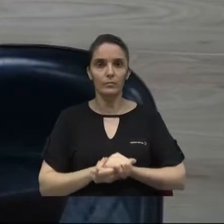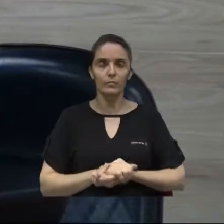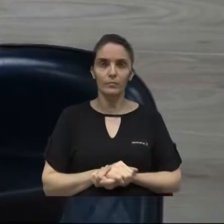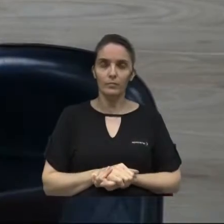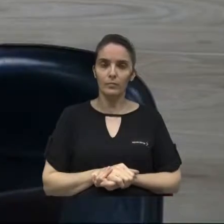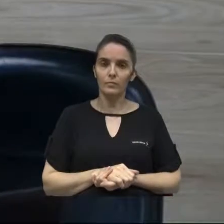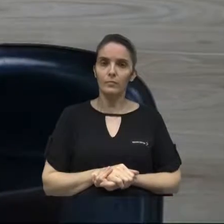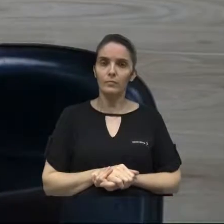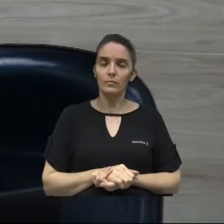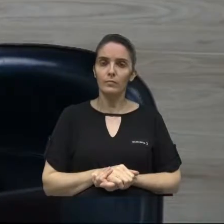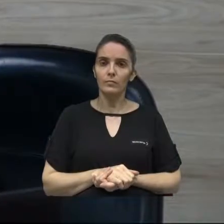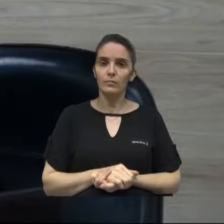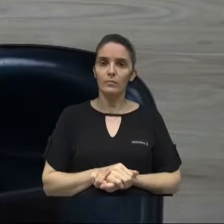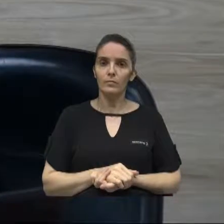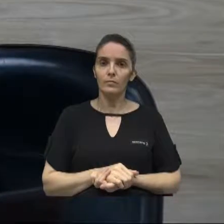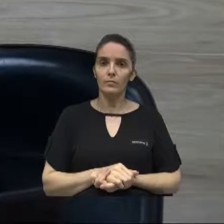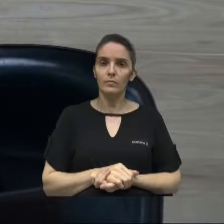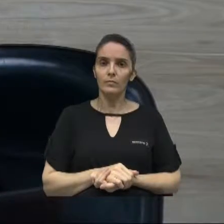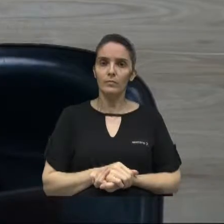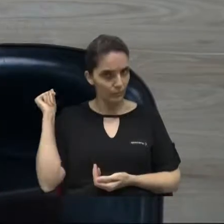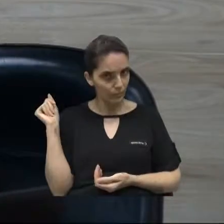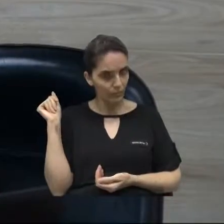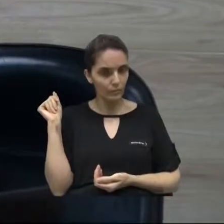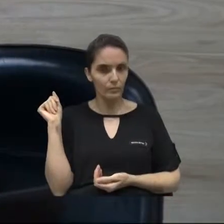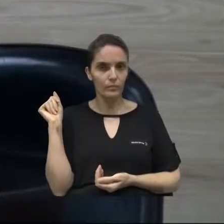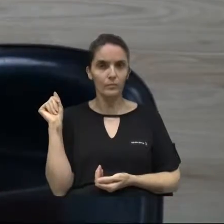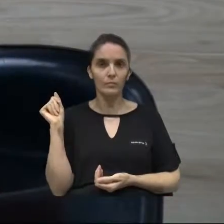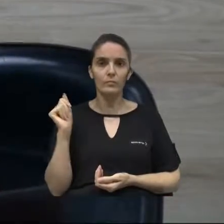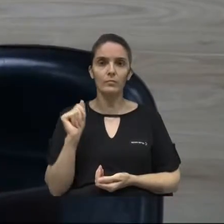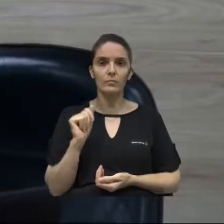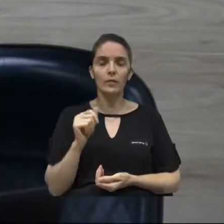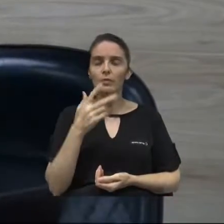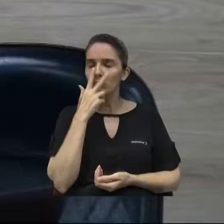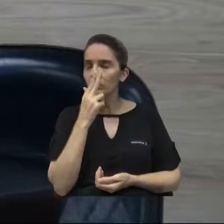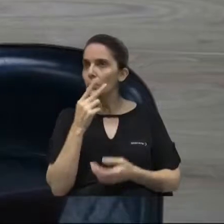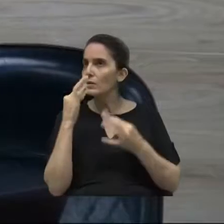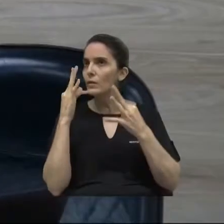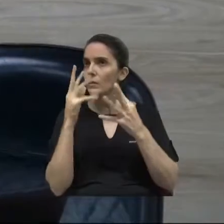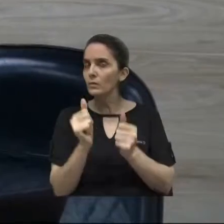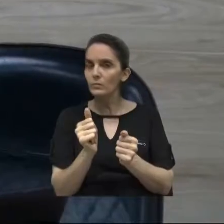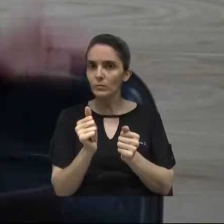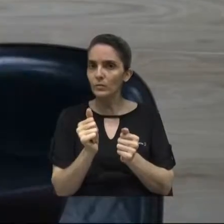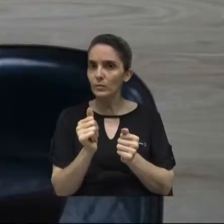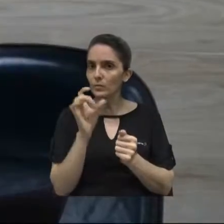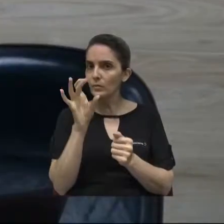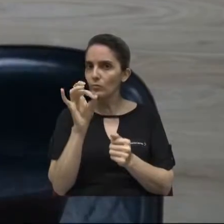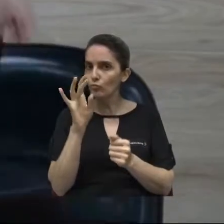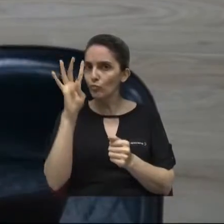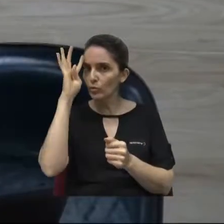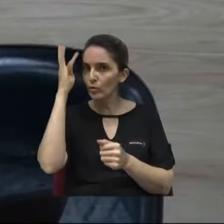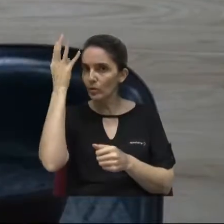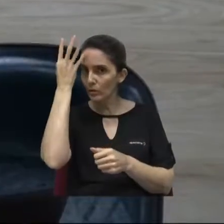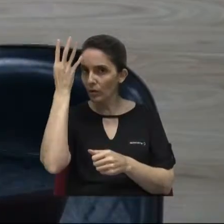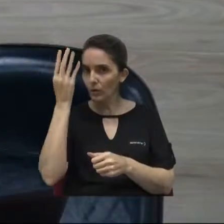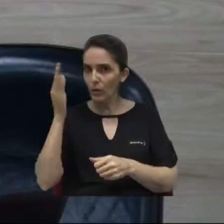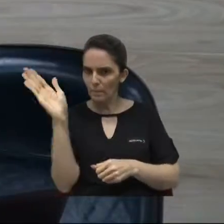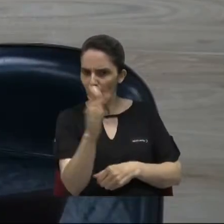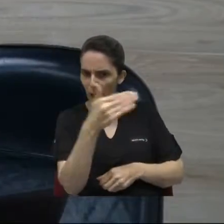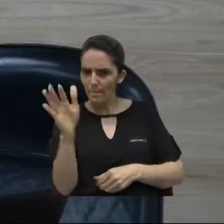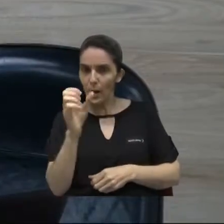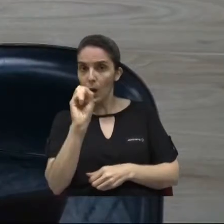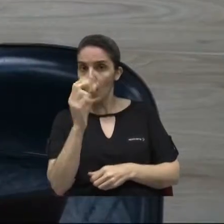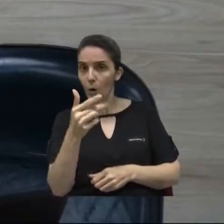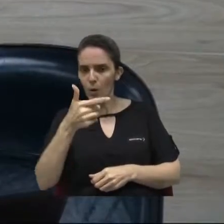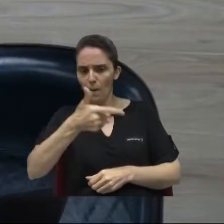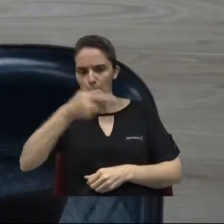Vai-se um tempo em que parece que tudo vai se resolver no tapa ou na bala. Não é